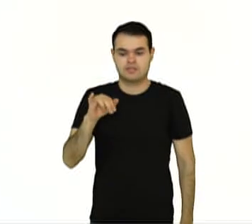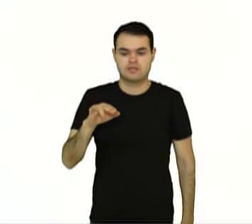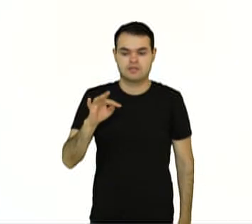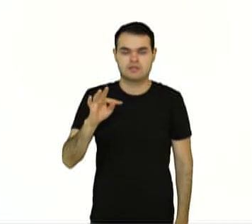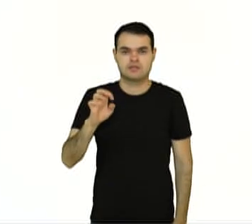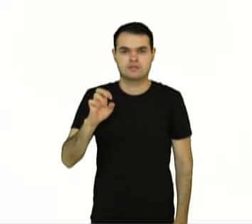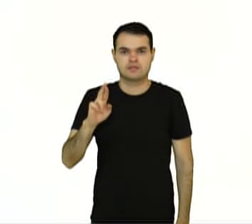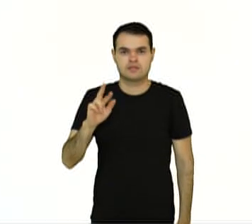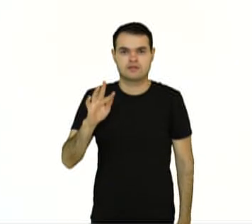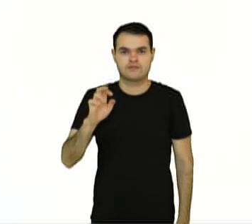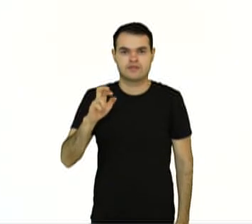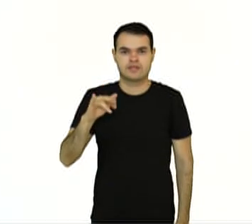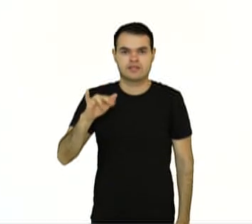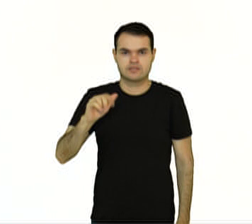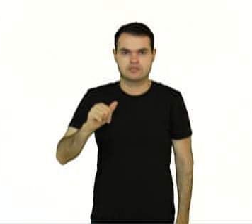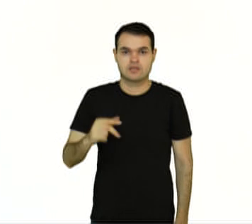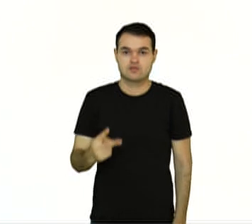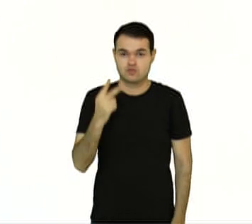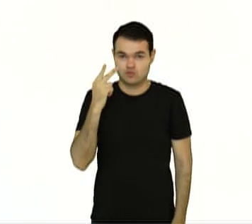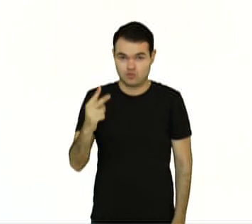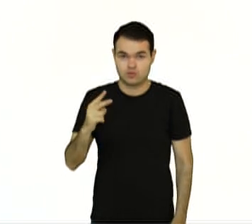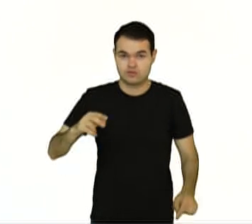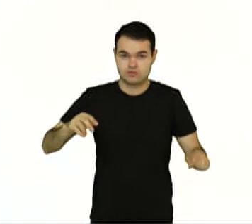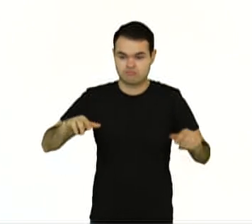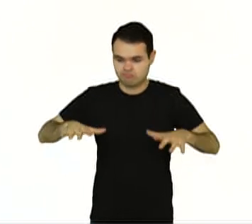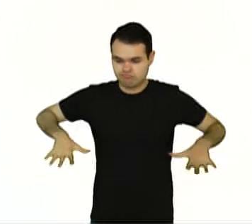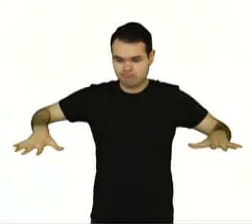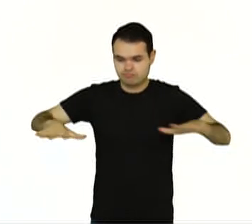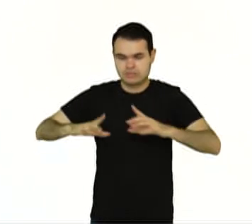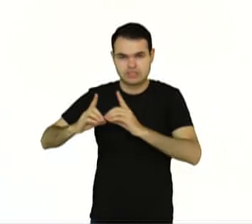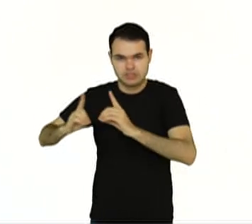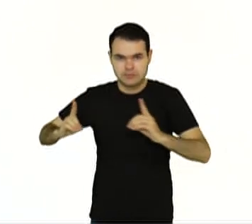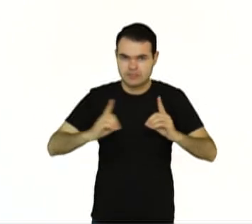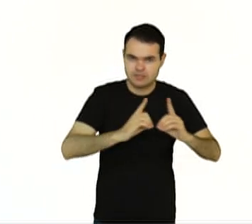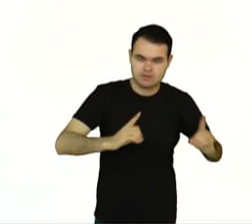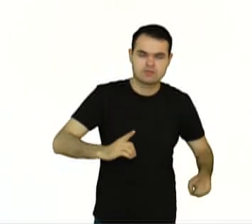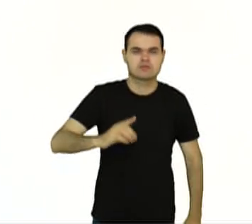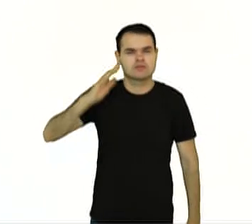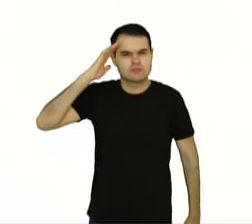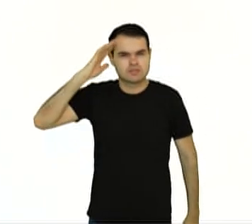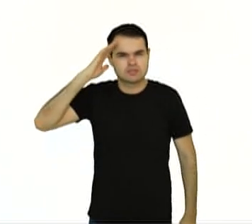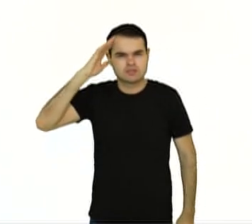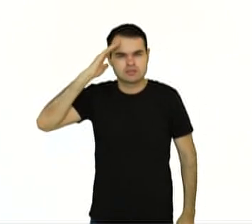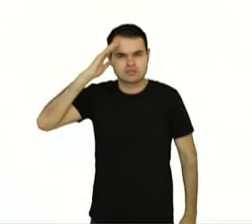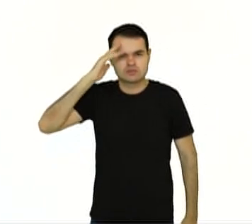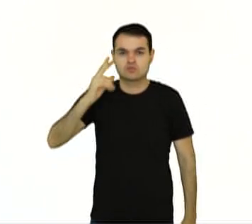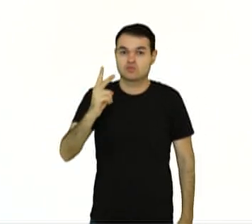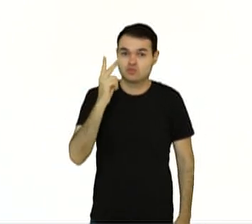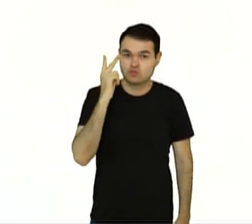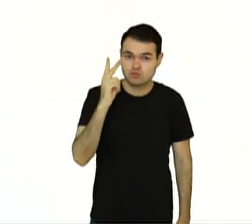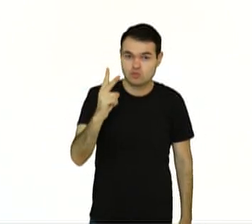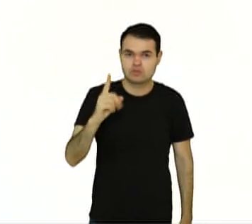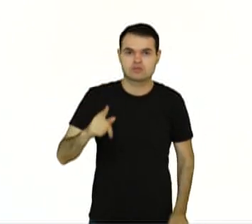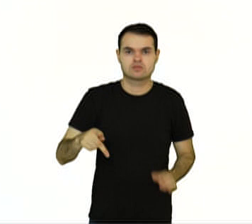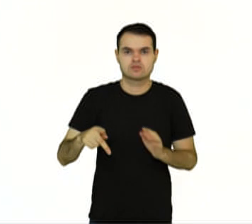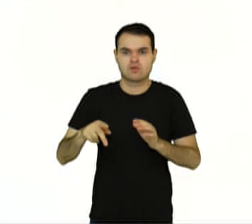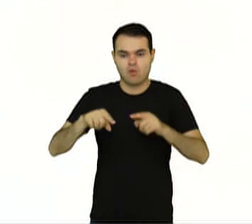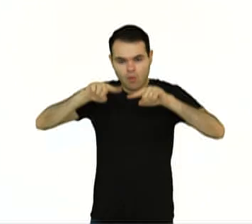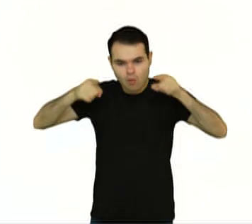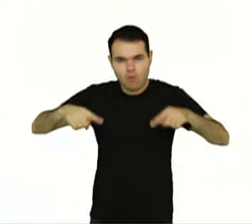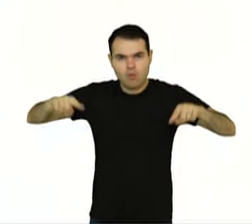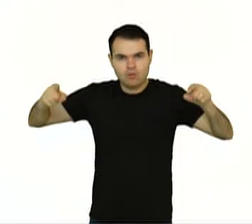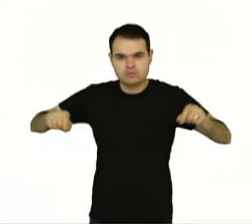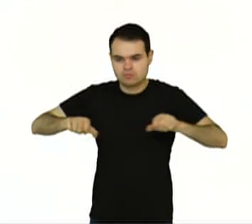em duas dimensões. Olha o que ele nos mostra ali. Imagine duas ondas bidimensionais circulares,